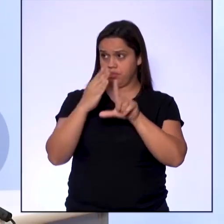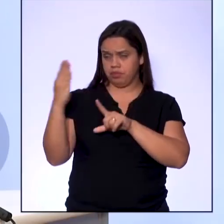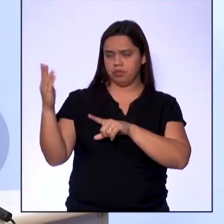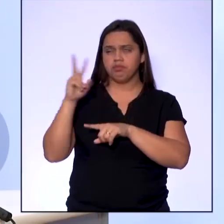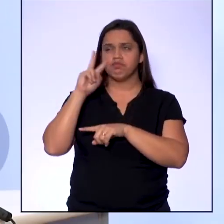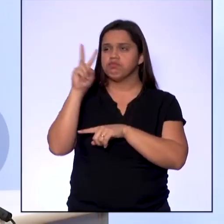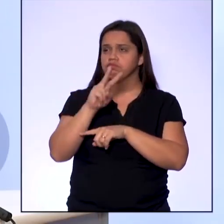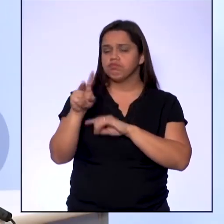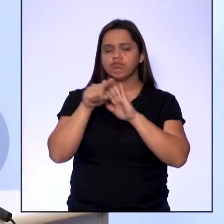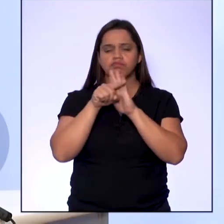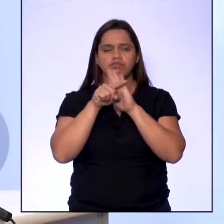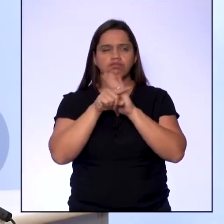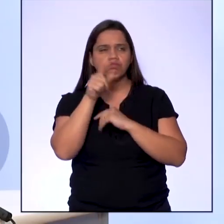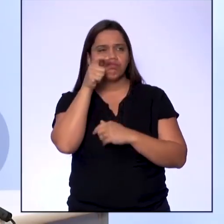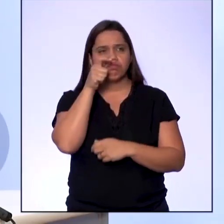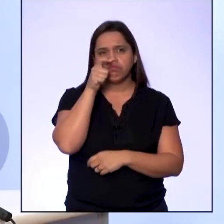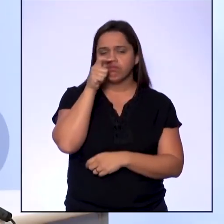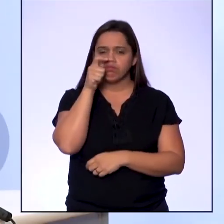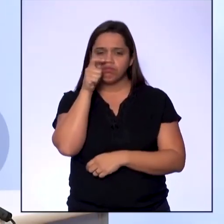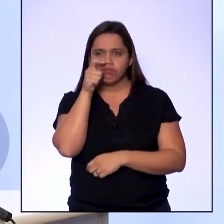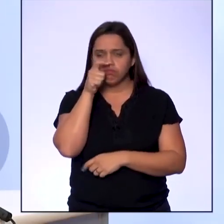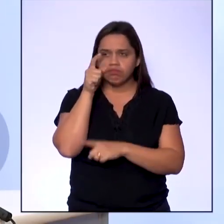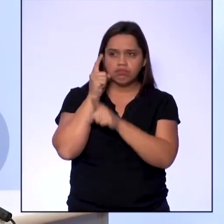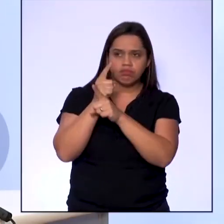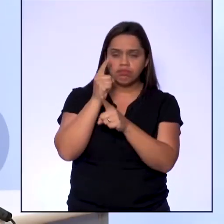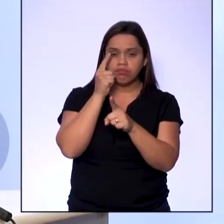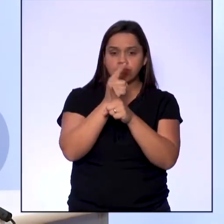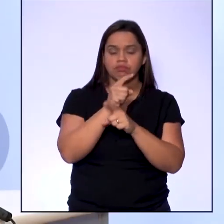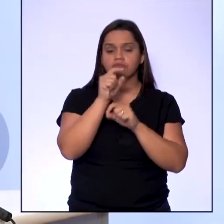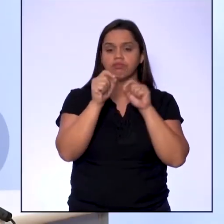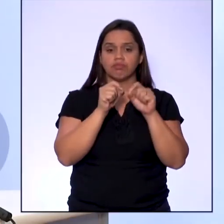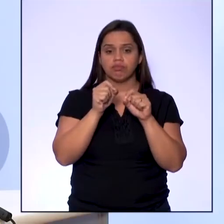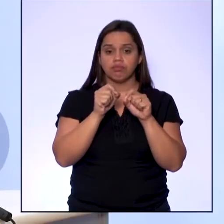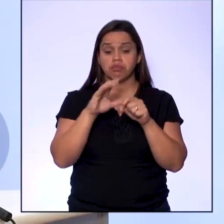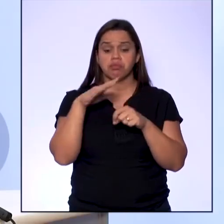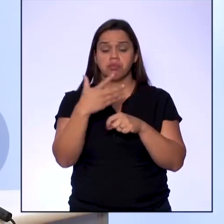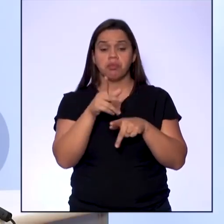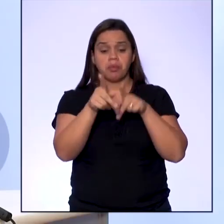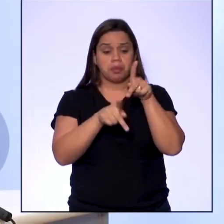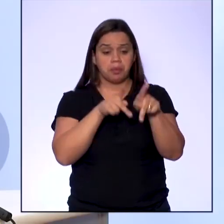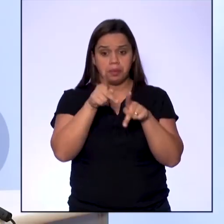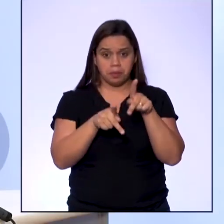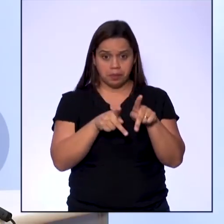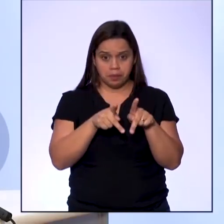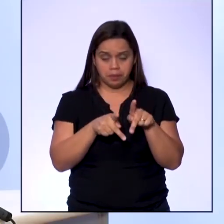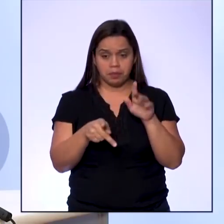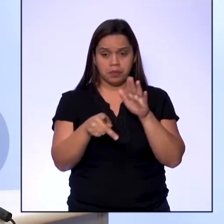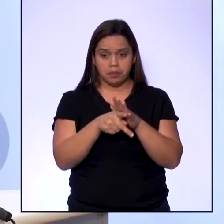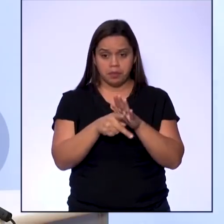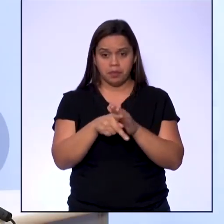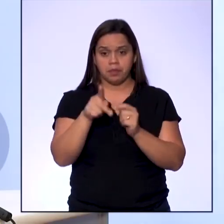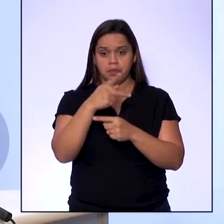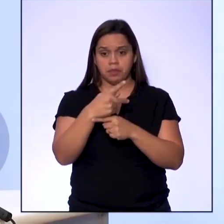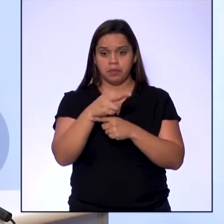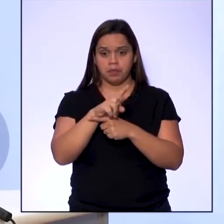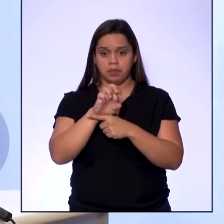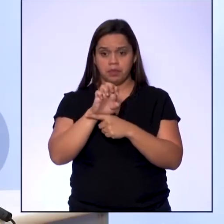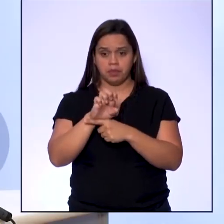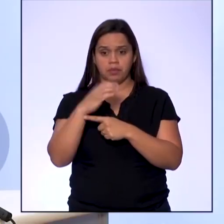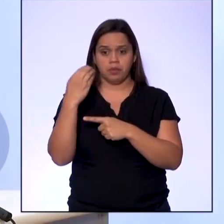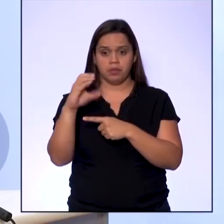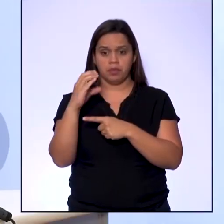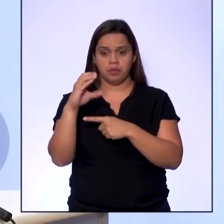imagens, nós vamos colocar aí as 4 imagens juntas aí para vocês, e o que nós estamos propondo para vocês